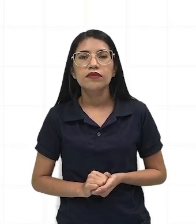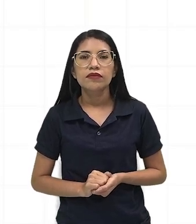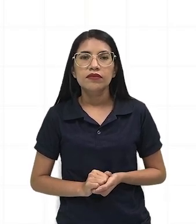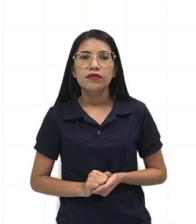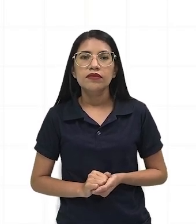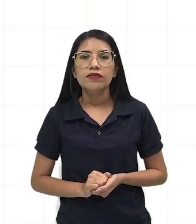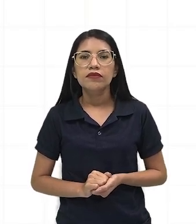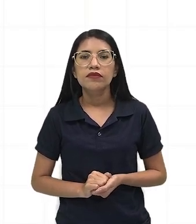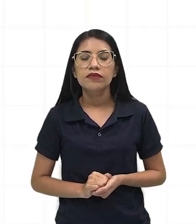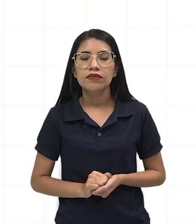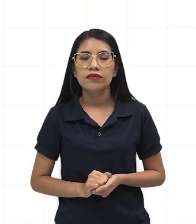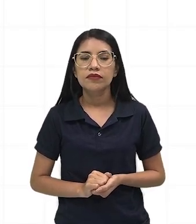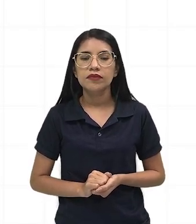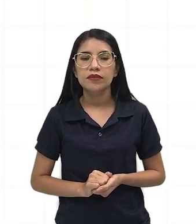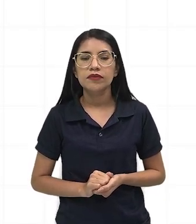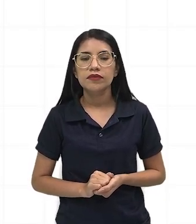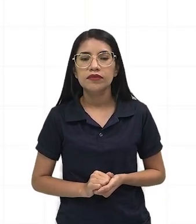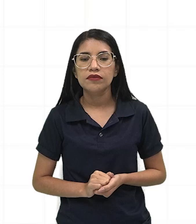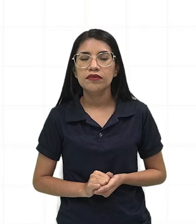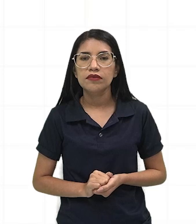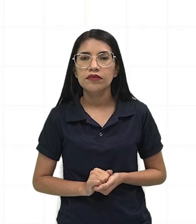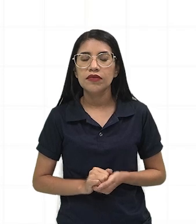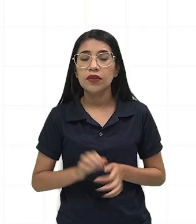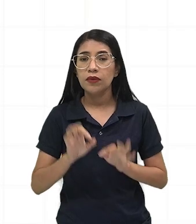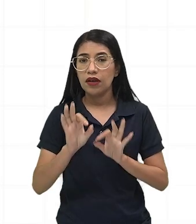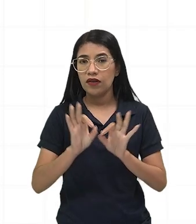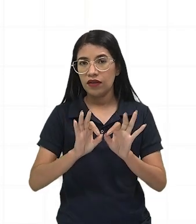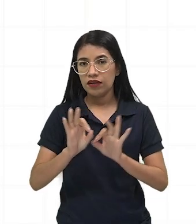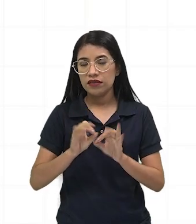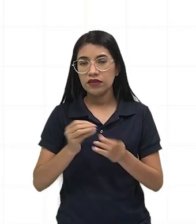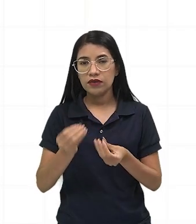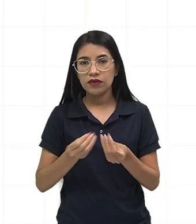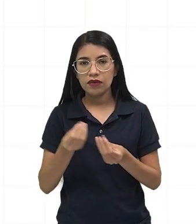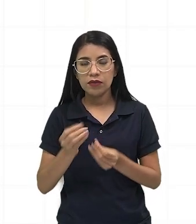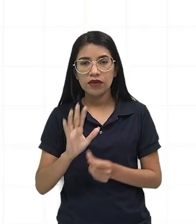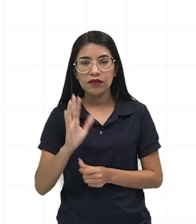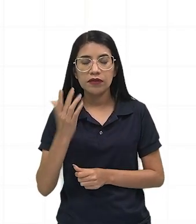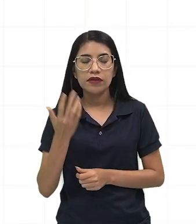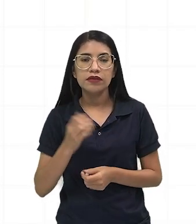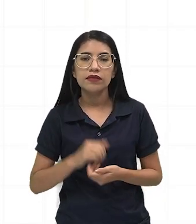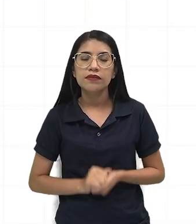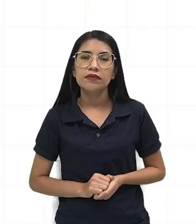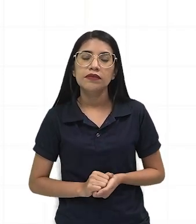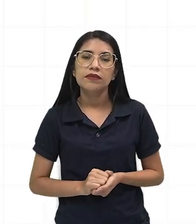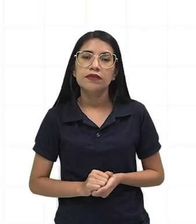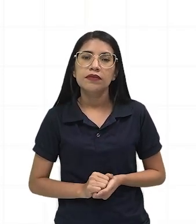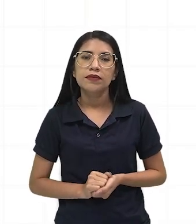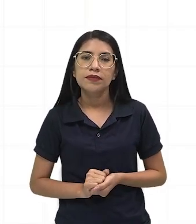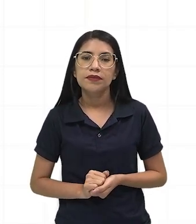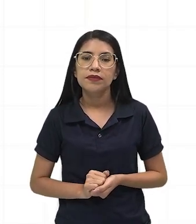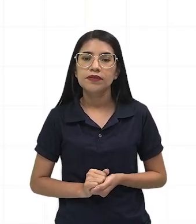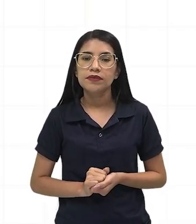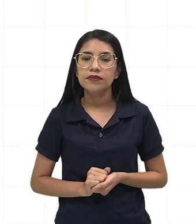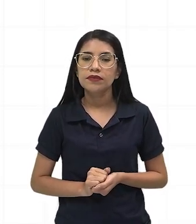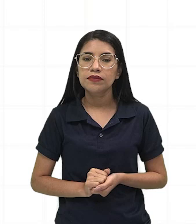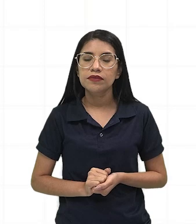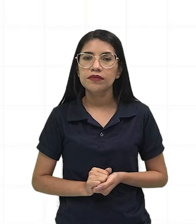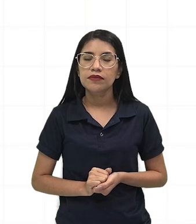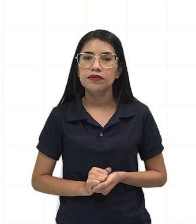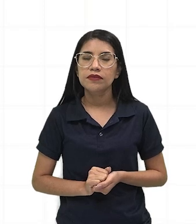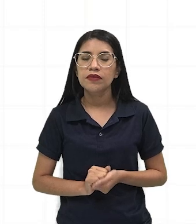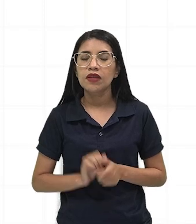ordenar, e essa ordenação, olha, ela pode ser de forma